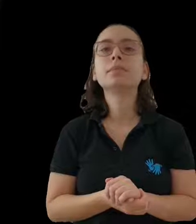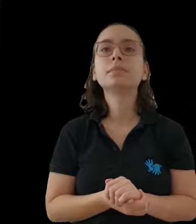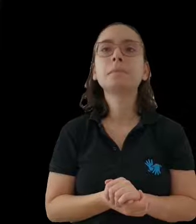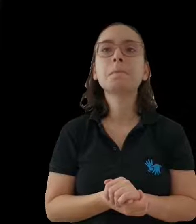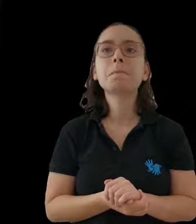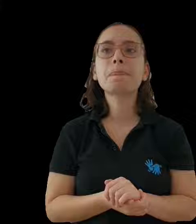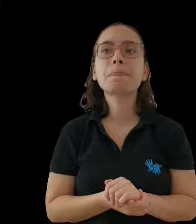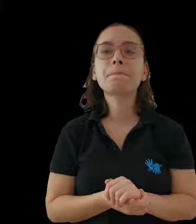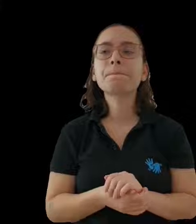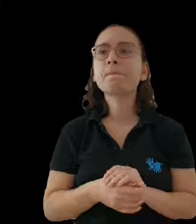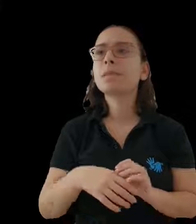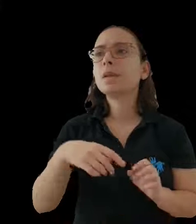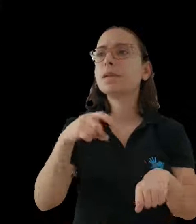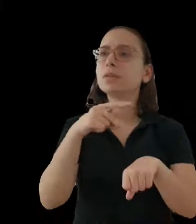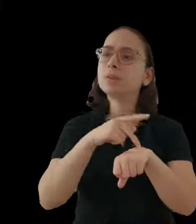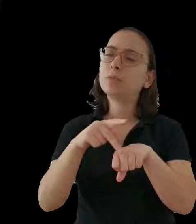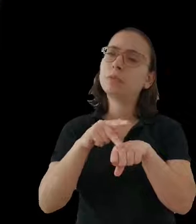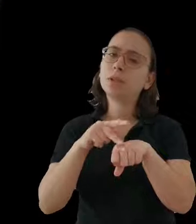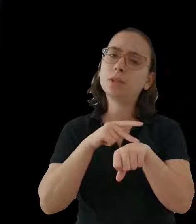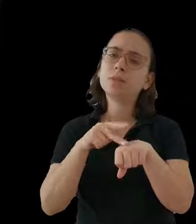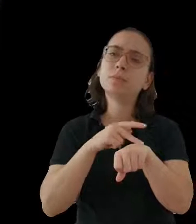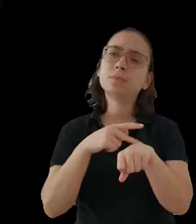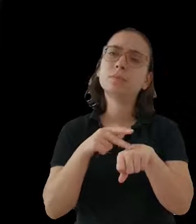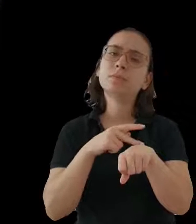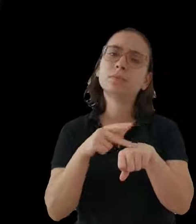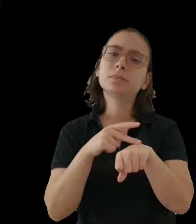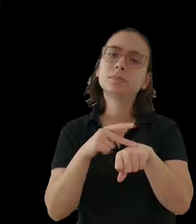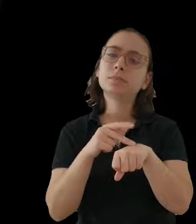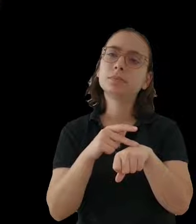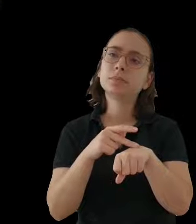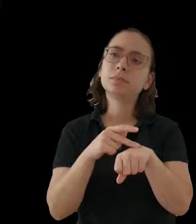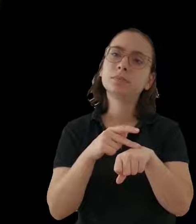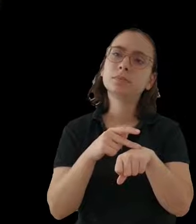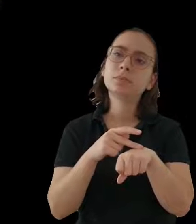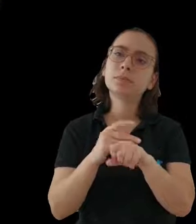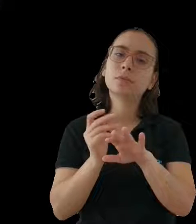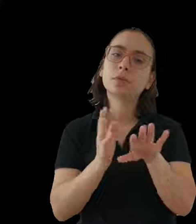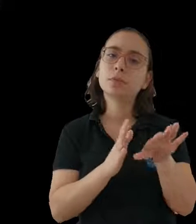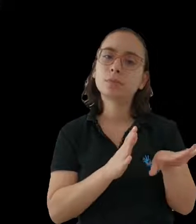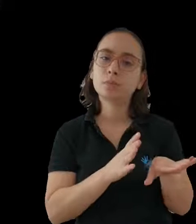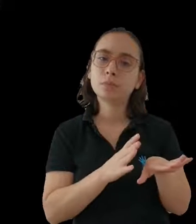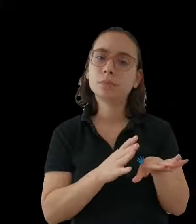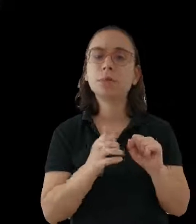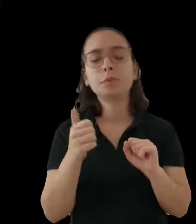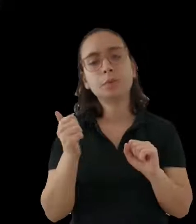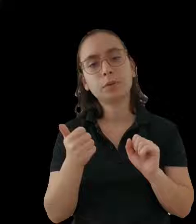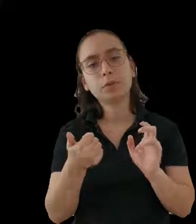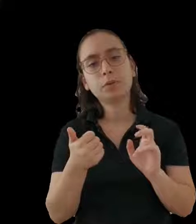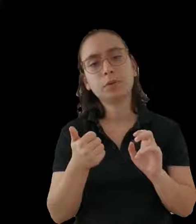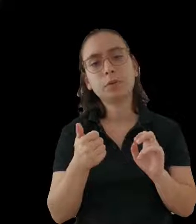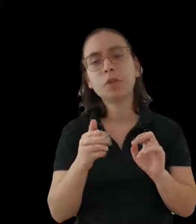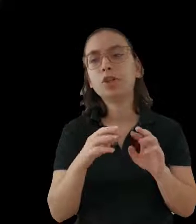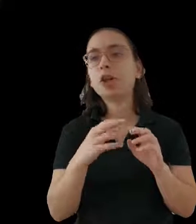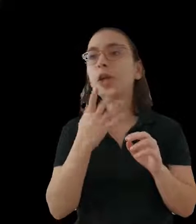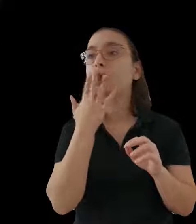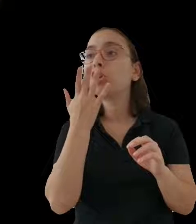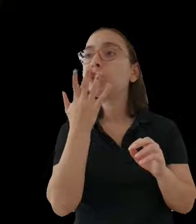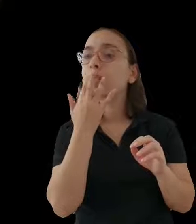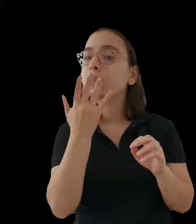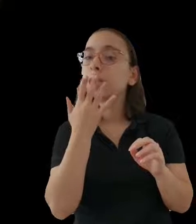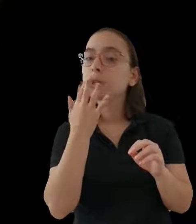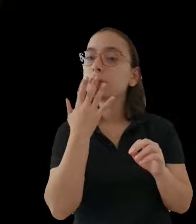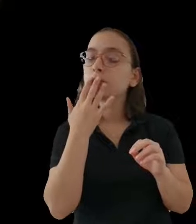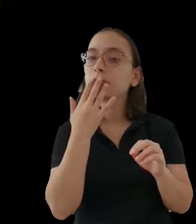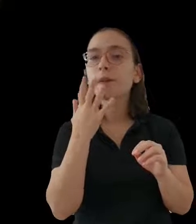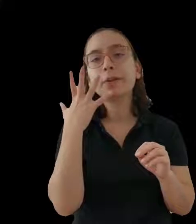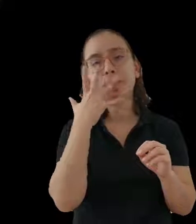Isso. Até esse preto, acho que esse é o preto, né? Na primeira cena. É, a gente deixa o preto para a primeira cena e tem um galo